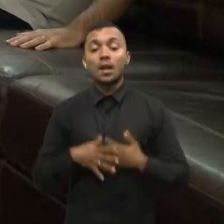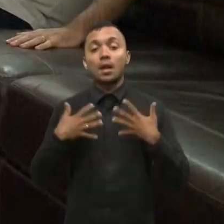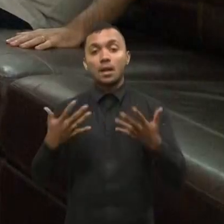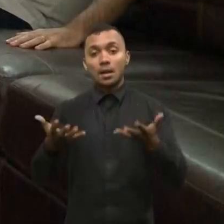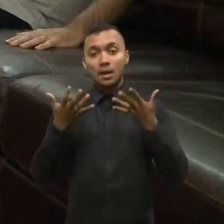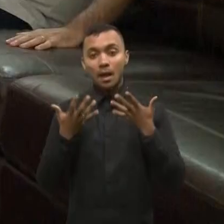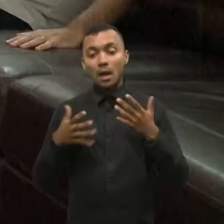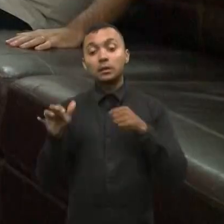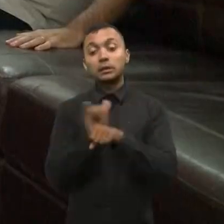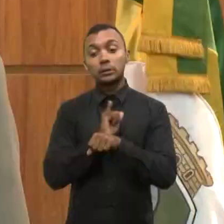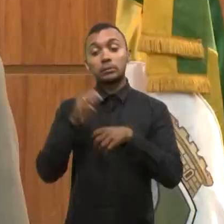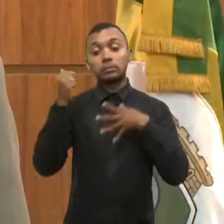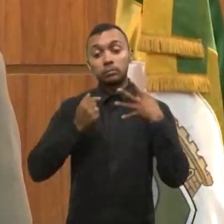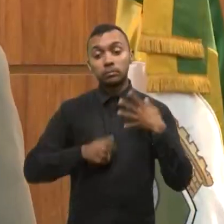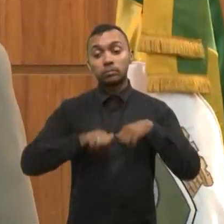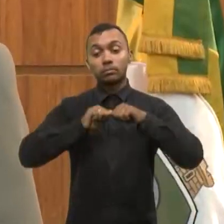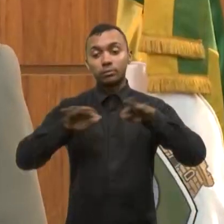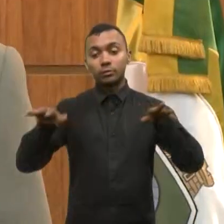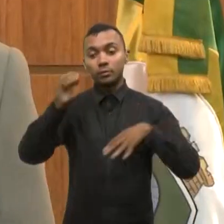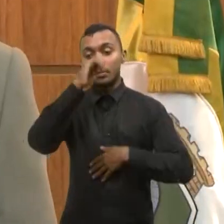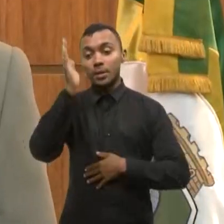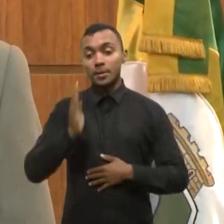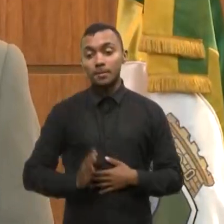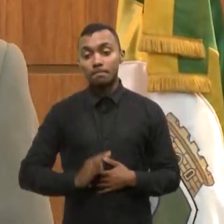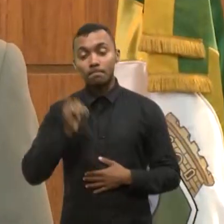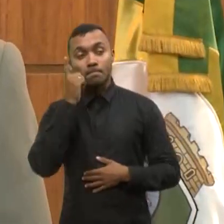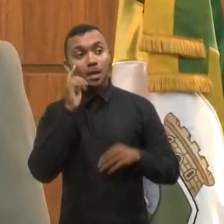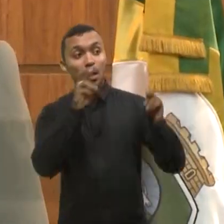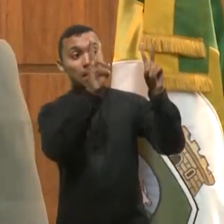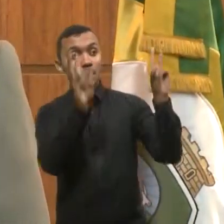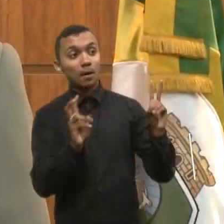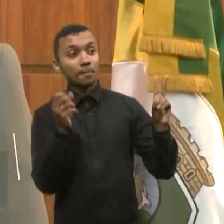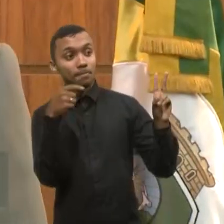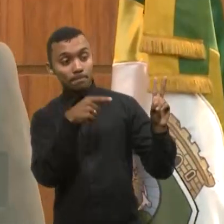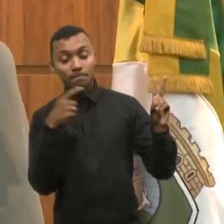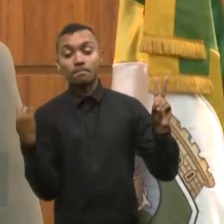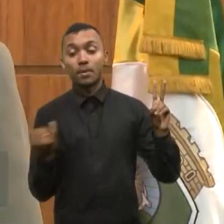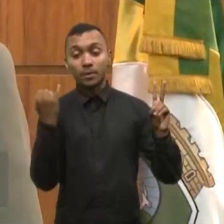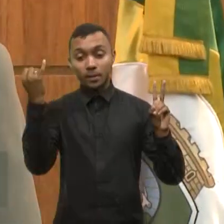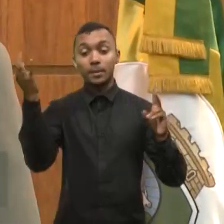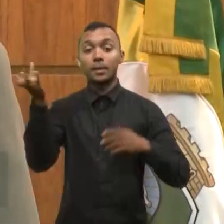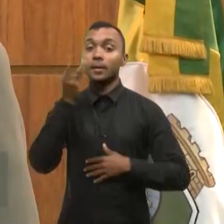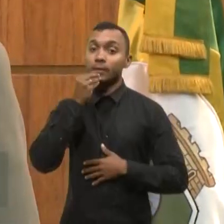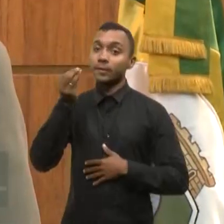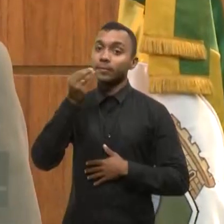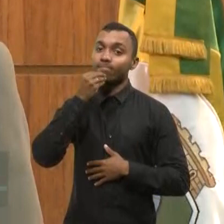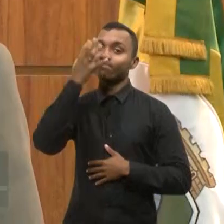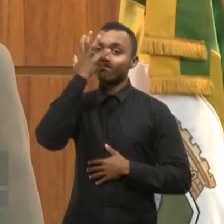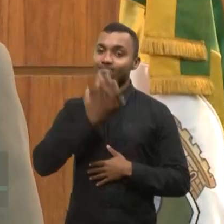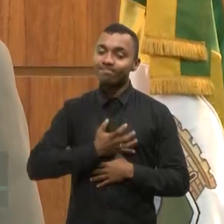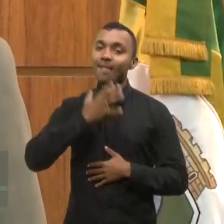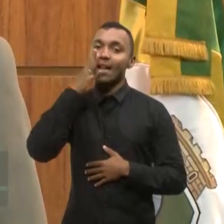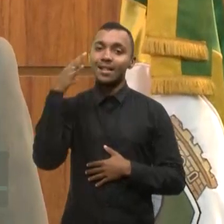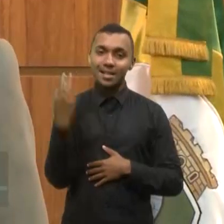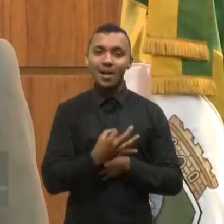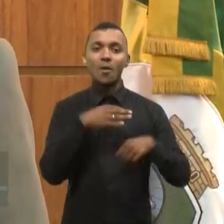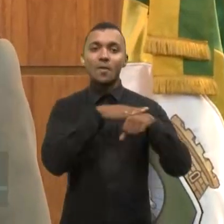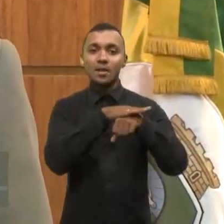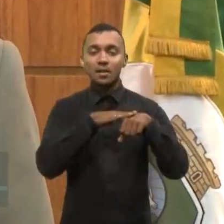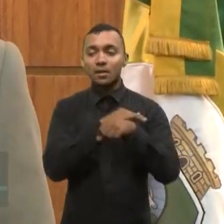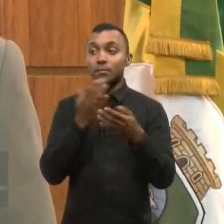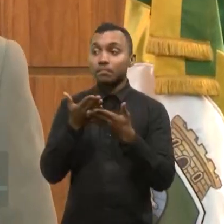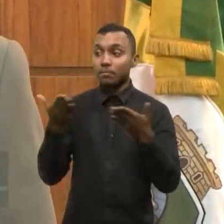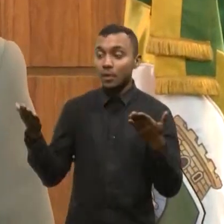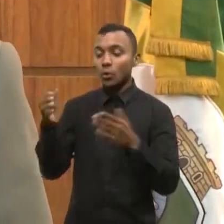replicadas para o país. Esse é um assunto importante que todos nós temos que tratar enquanto sociedade,